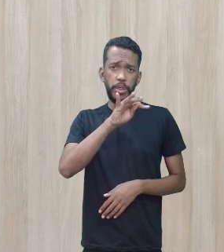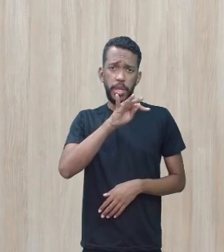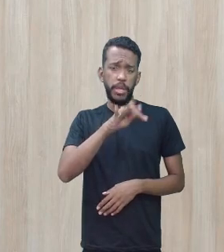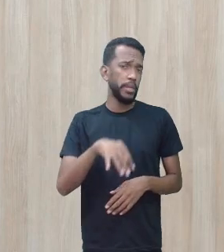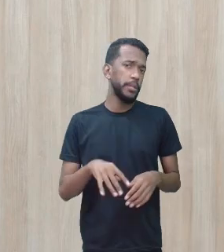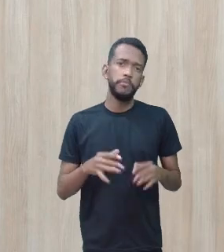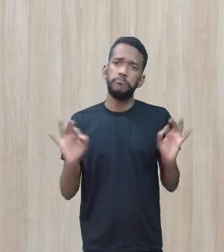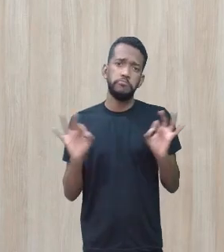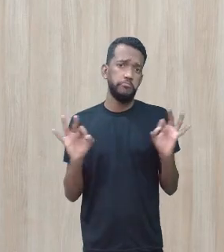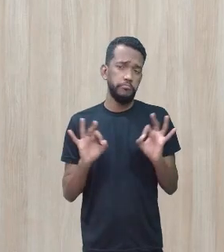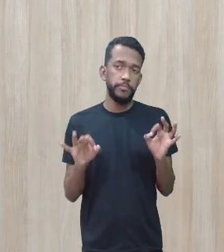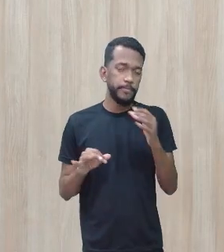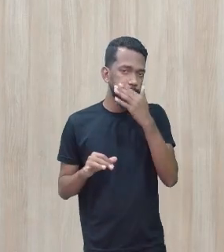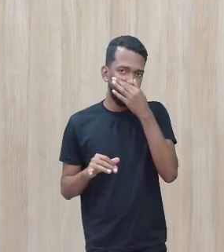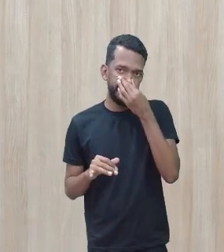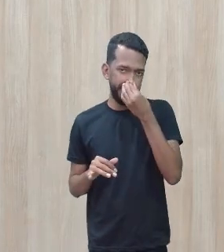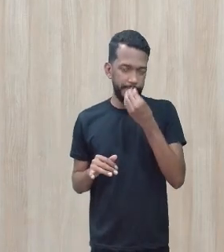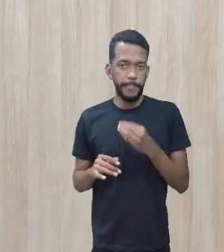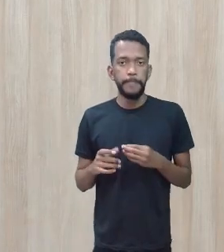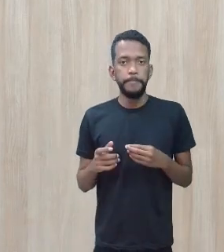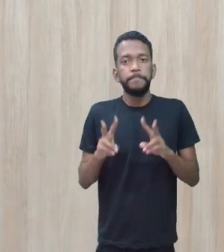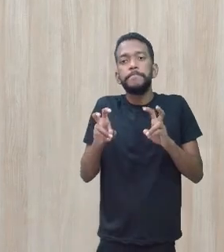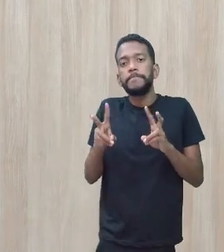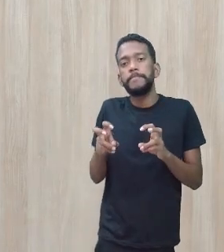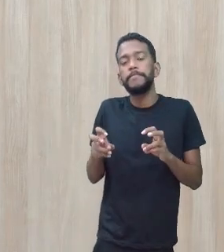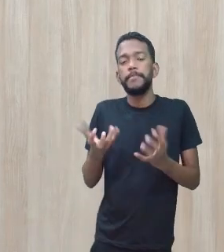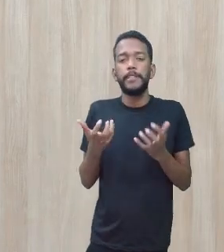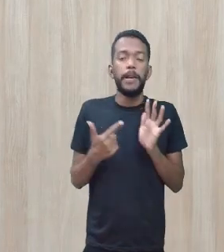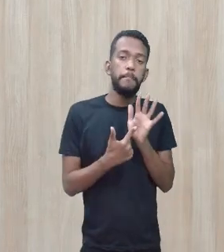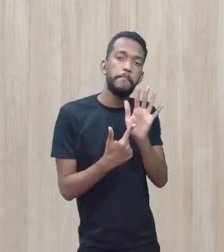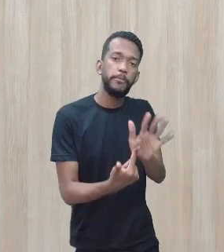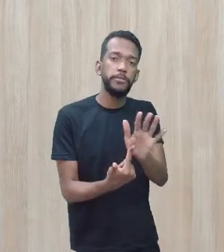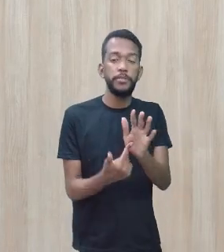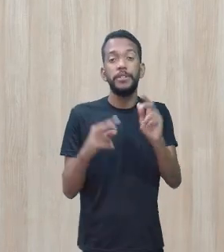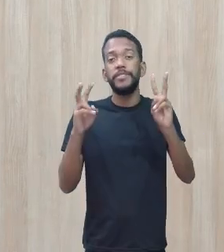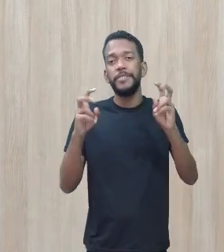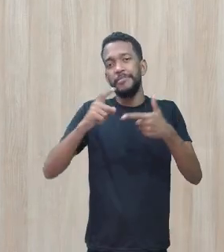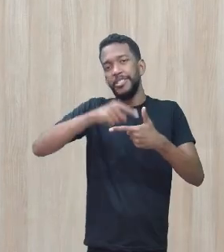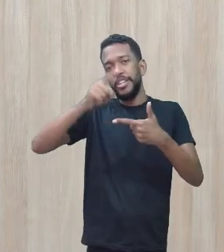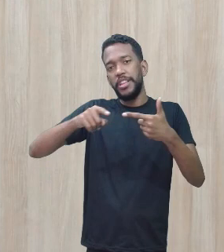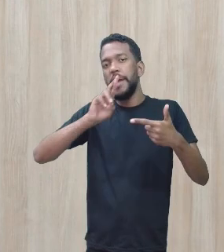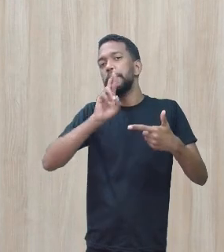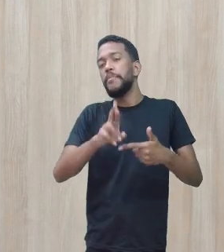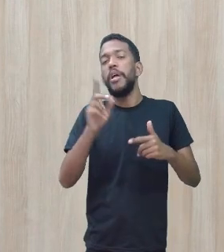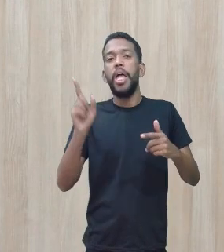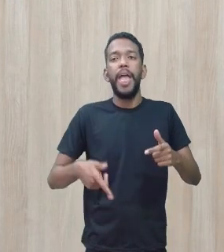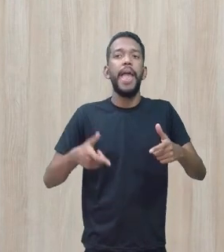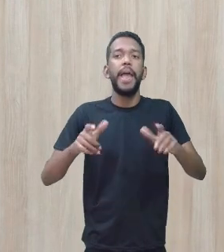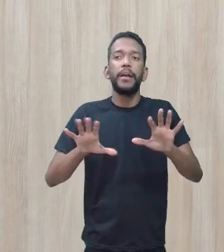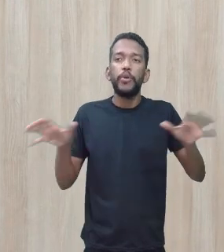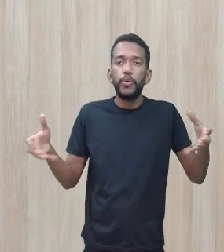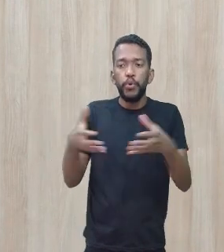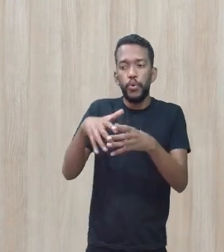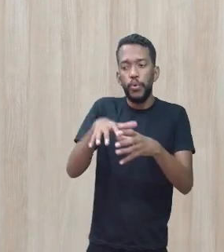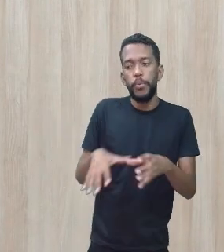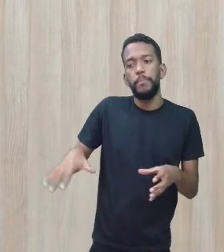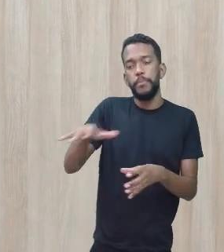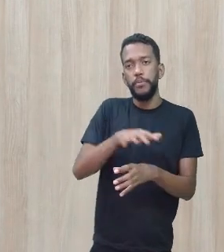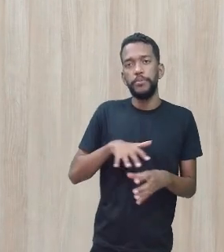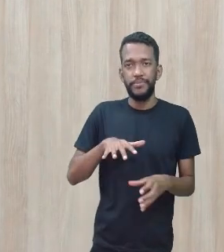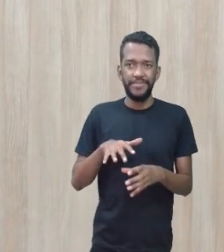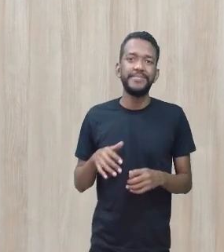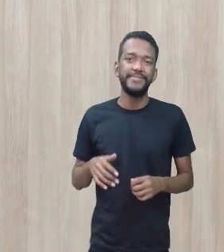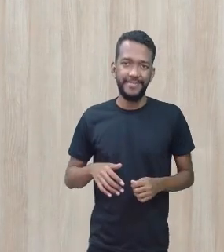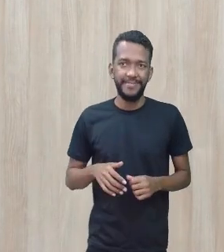gente, é que essa parte de demonstrar um resultado estatístico traga o comportamento de uma determinada amostra.